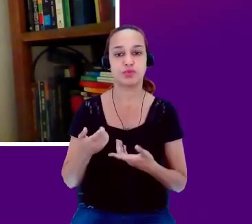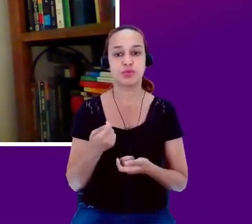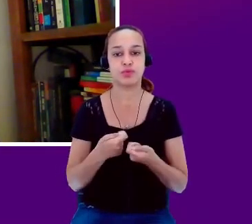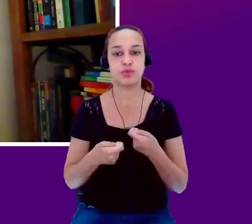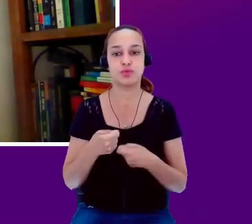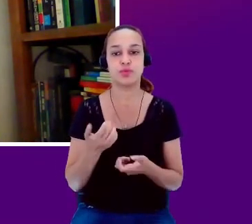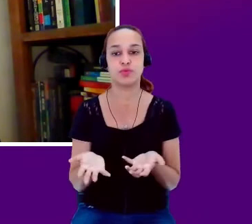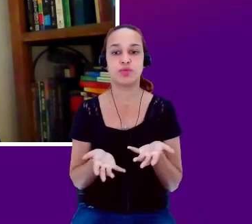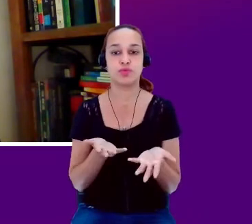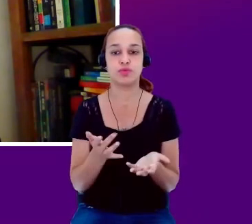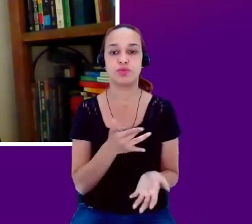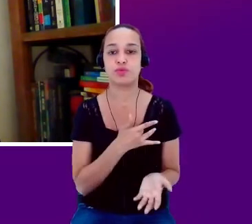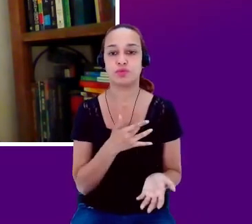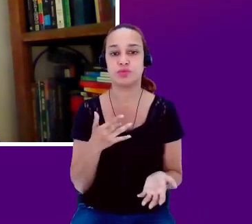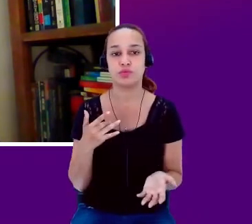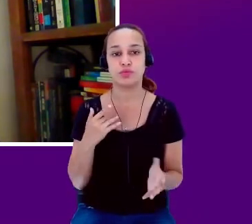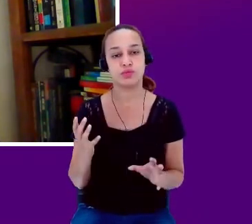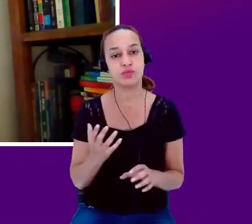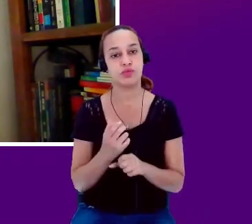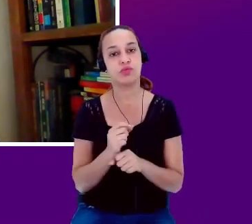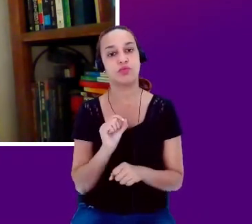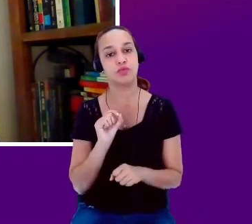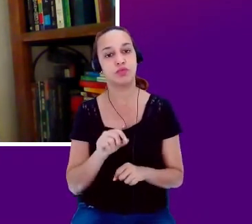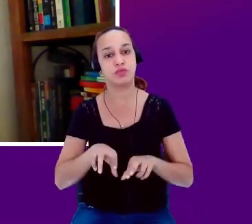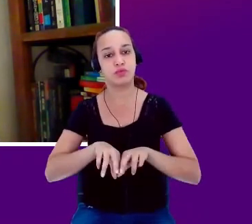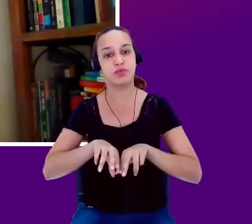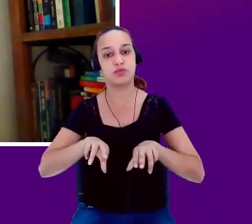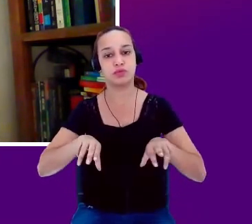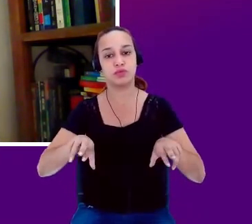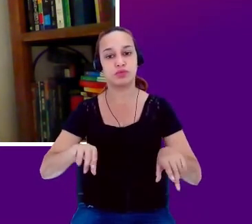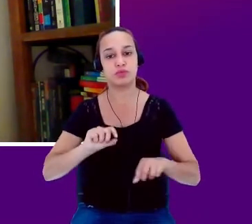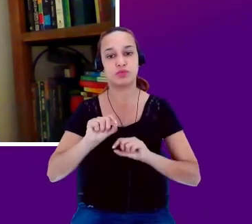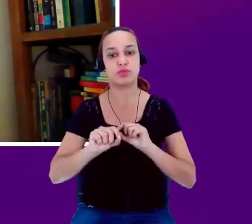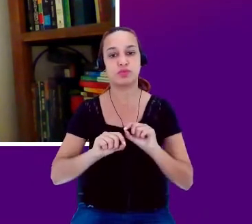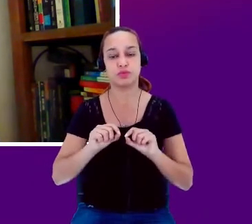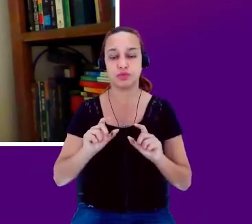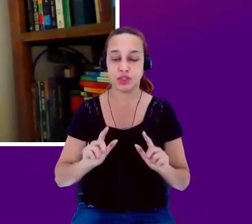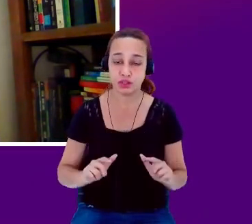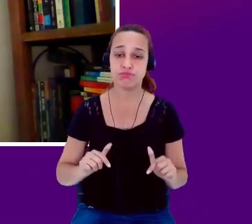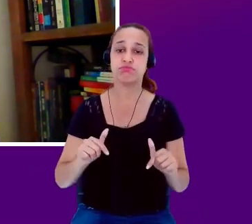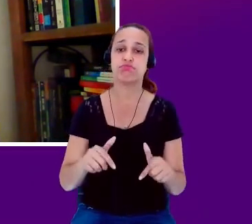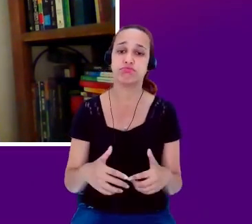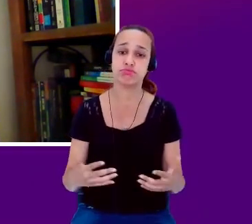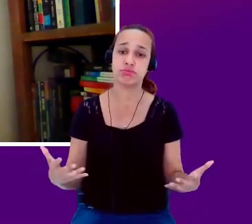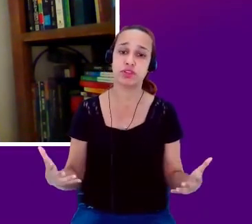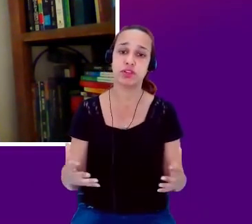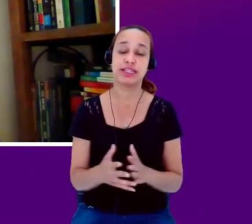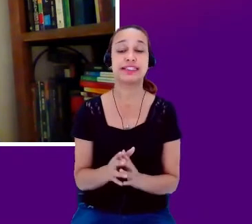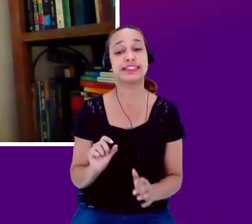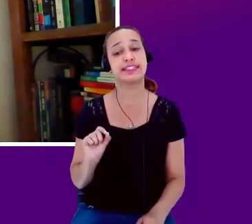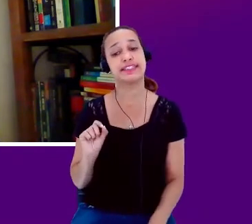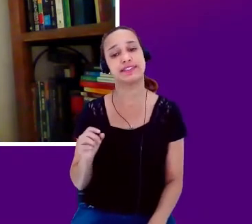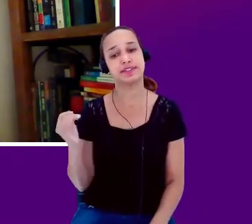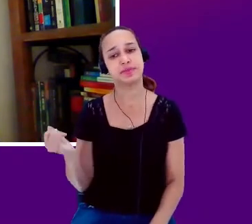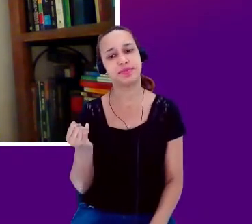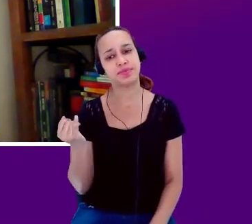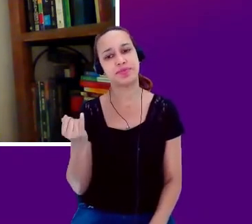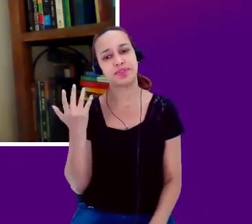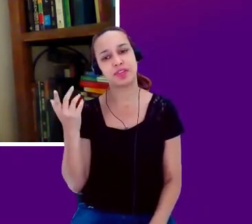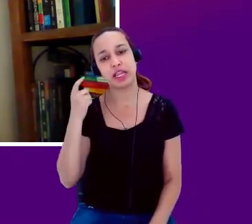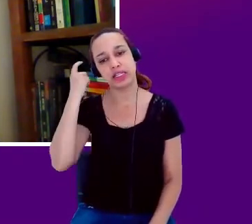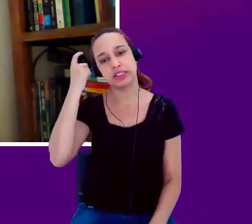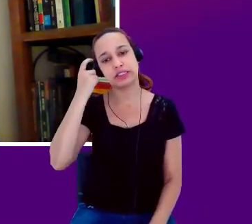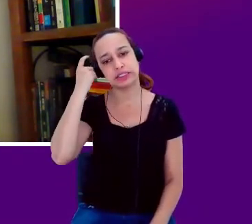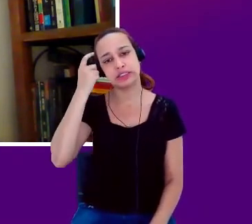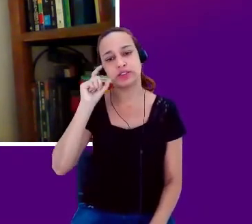de saúde, ela engloba essas diversas formas de prestação desse serviço. E um ponto que a gente tem de